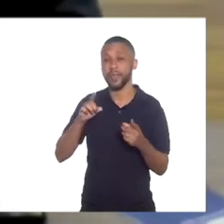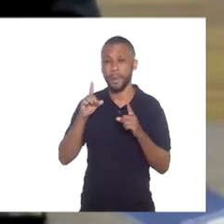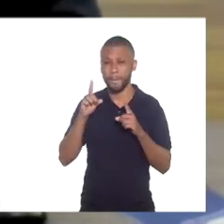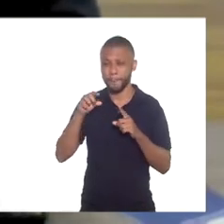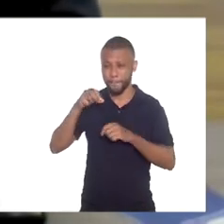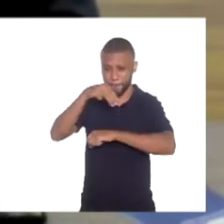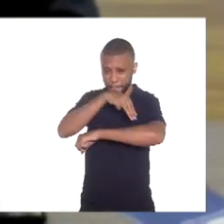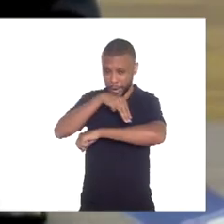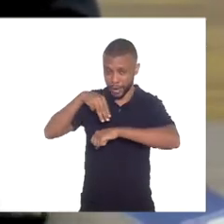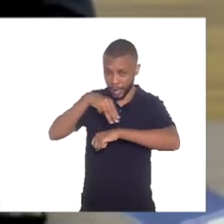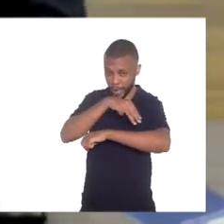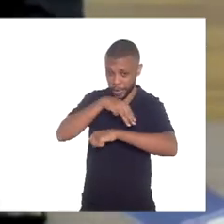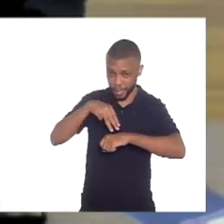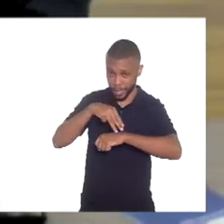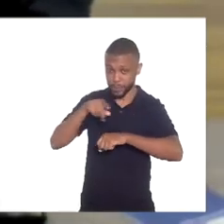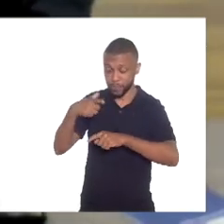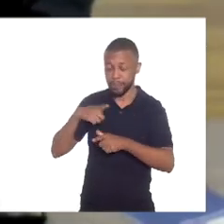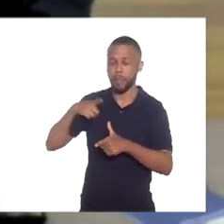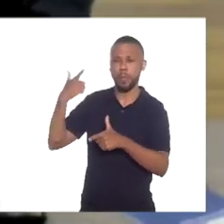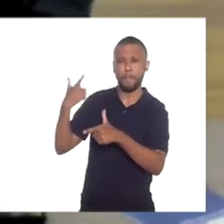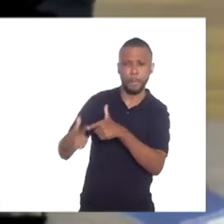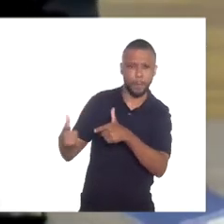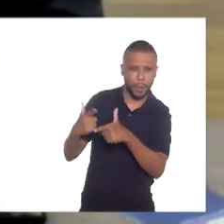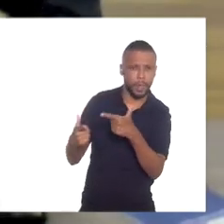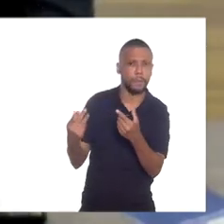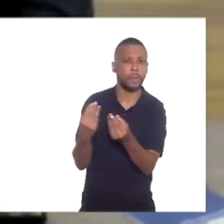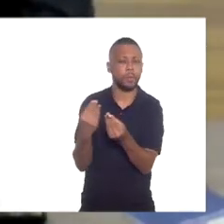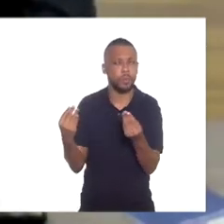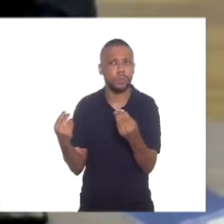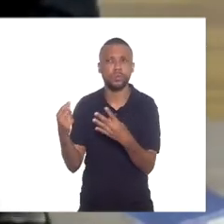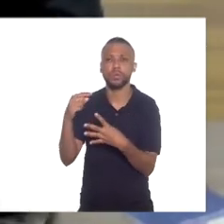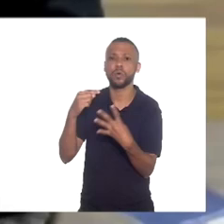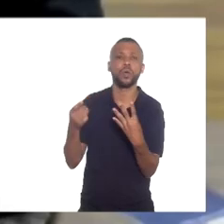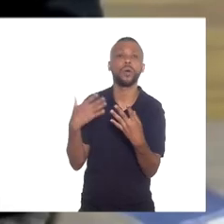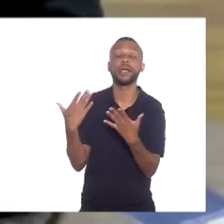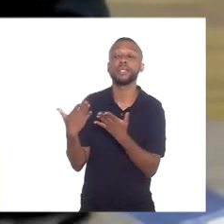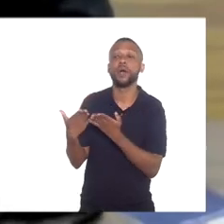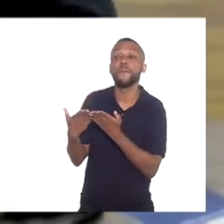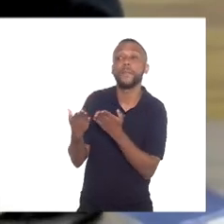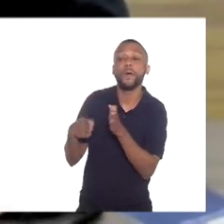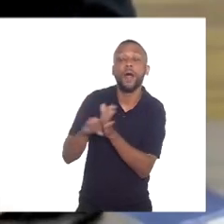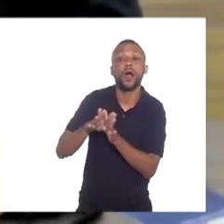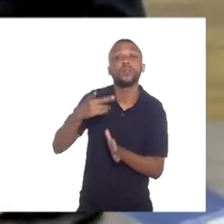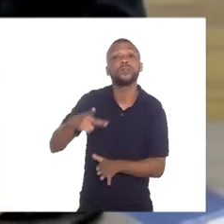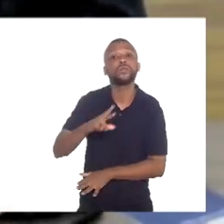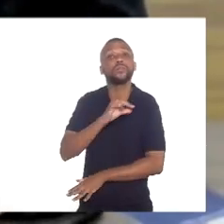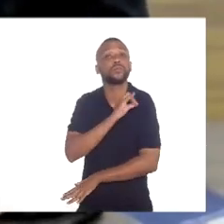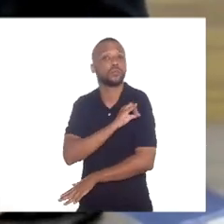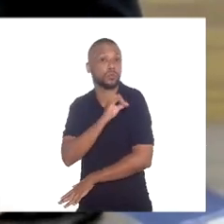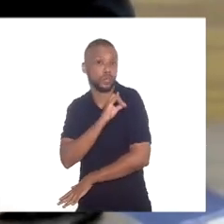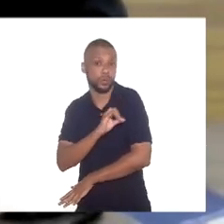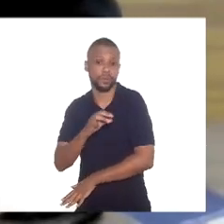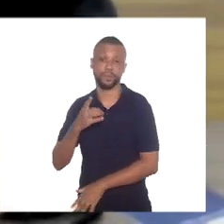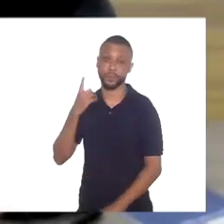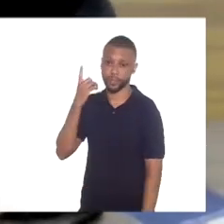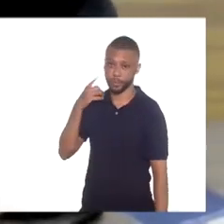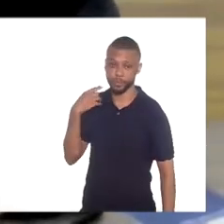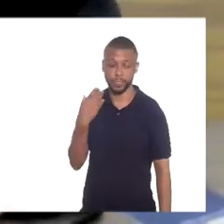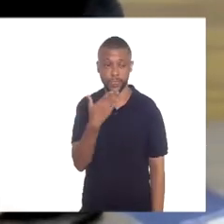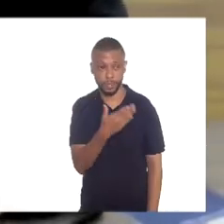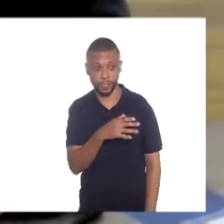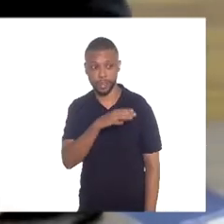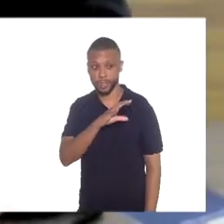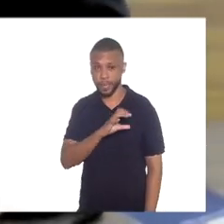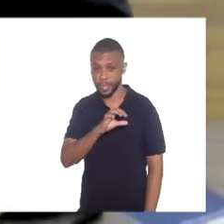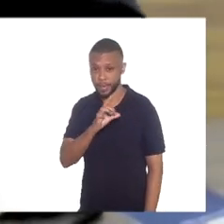outra discussão muito importante é essa questão, quer dizer, quais são os portos no estado do Rio de Janeiro, né? A deputada Célia quer muito que o Porto de